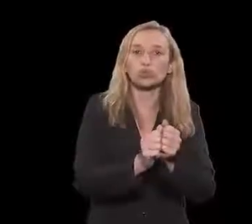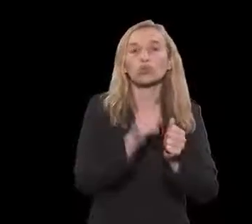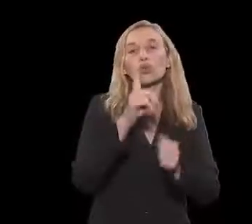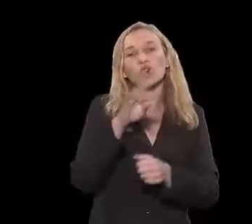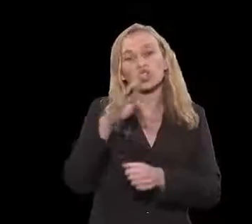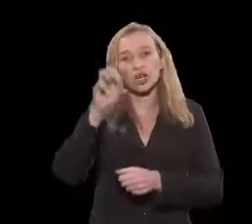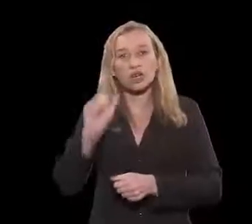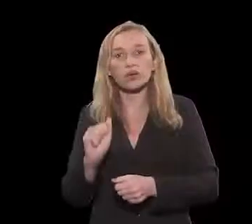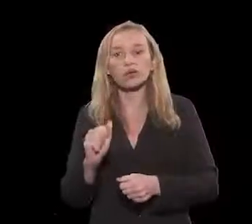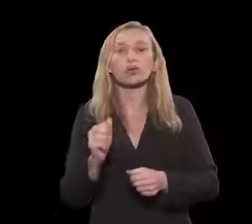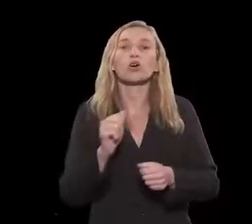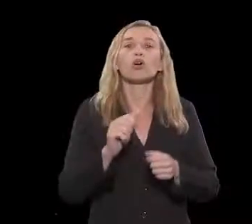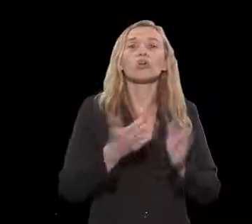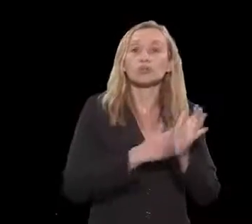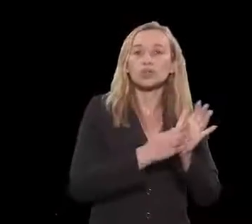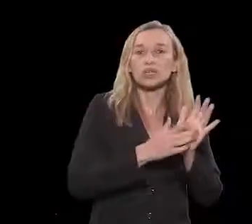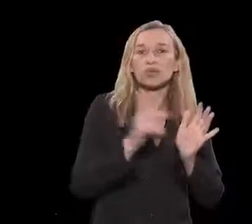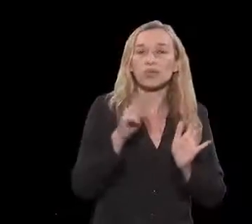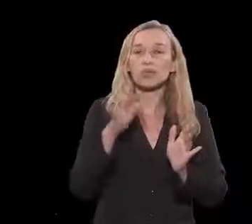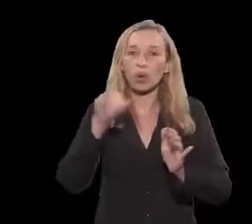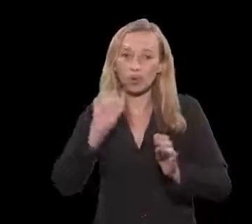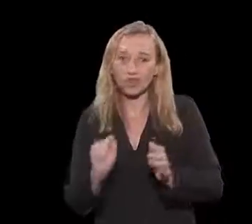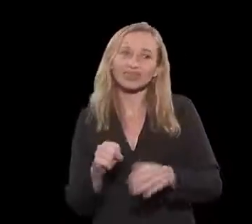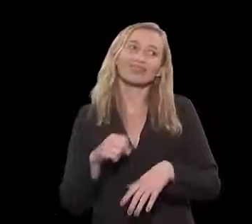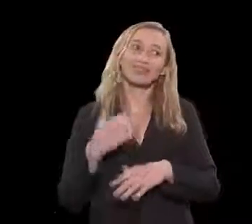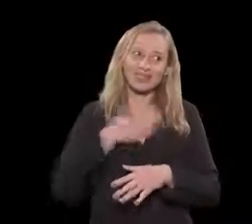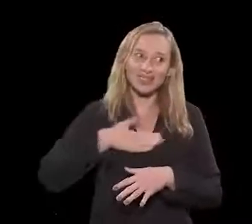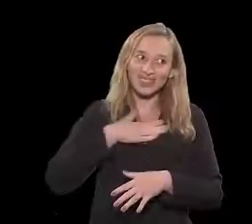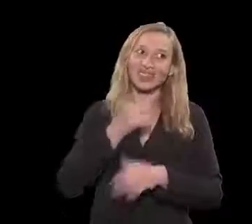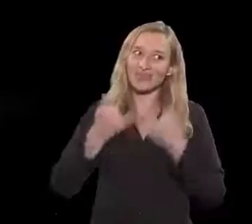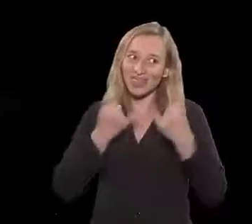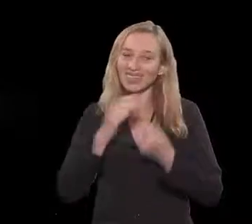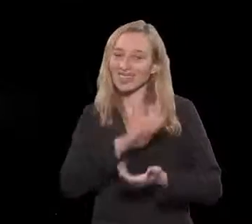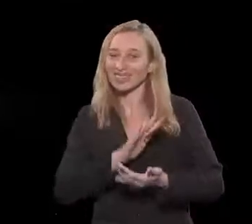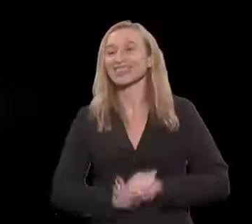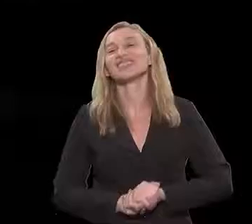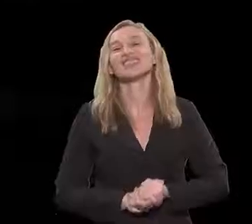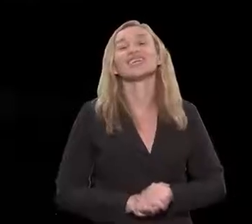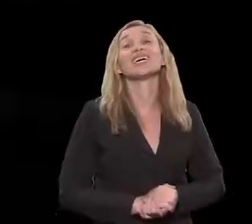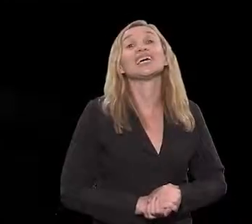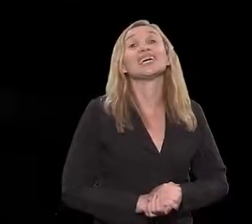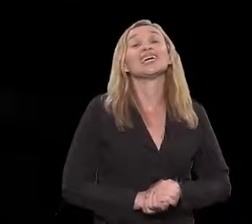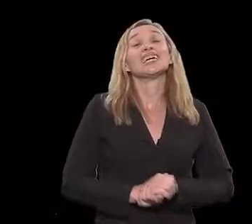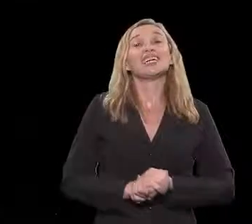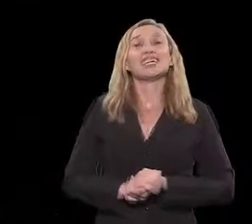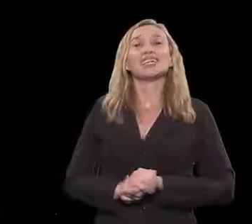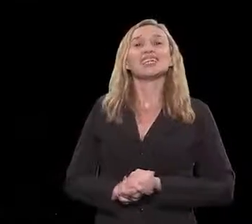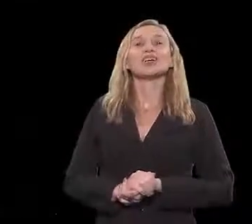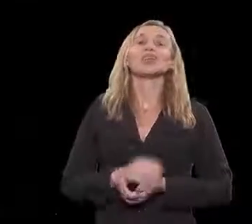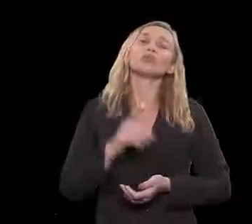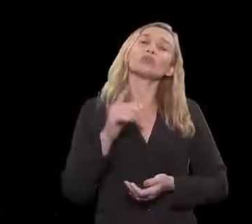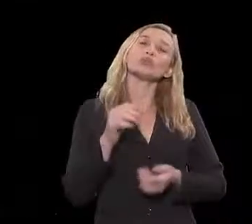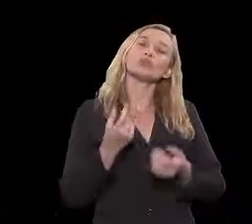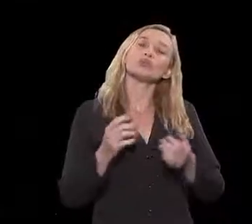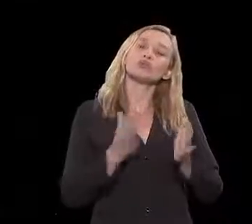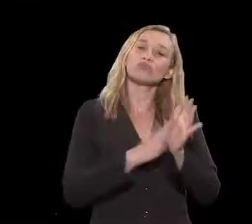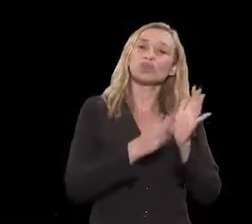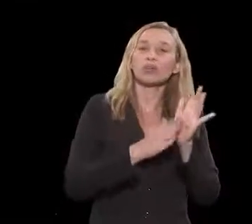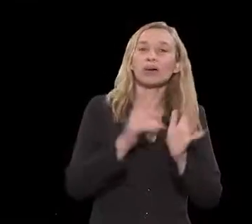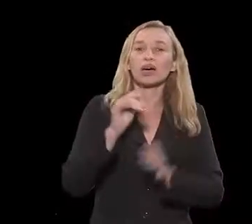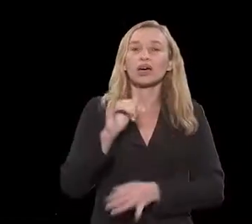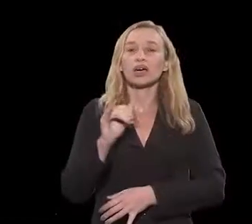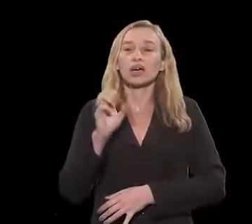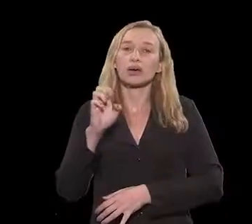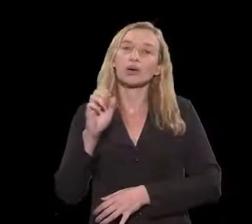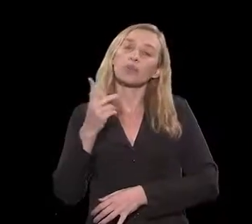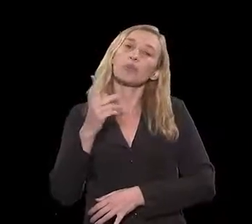prosa, né? Adorei o trocadilho da prosa. E o samba em prosa,